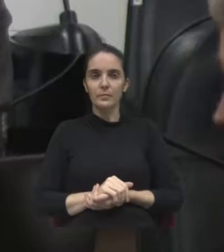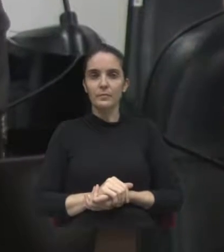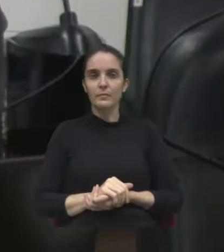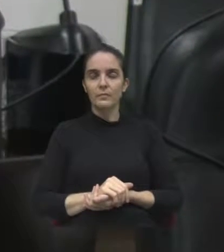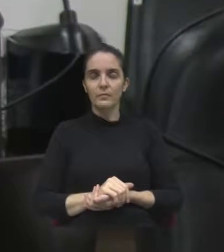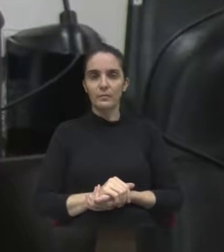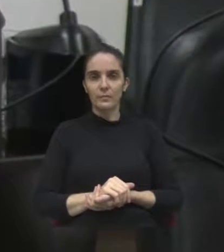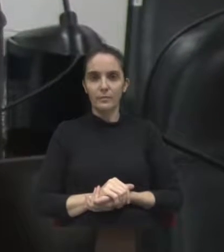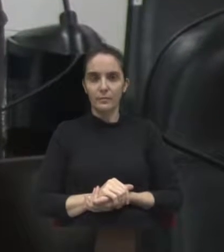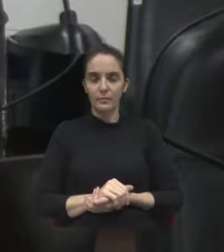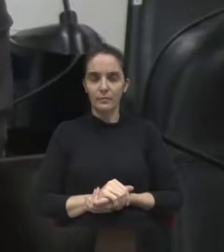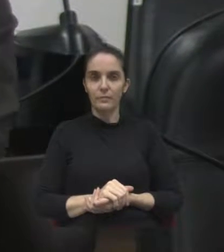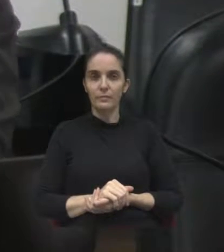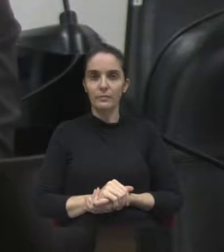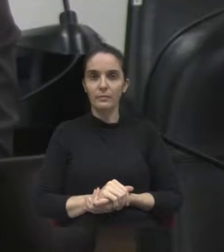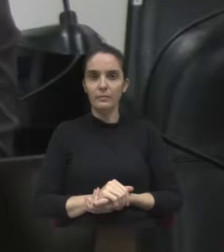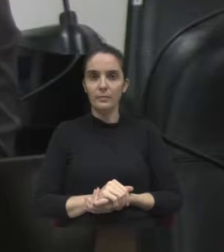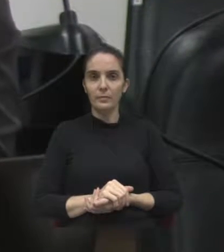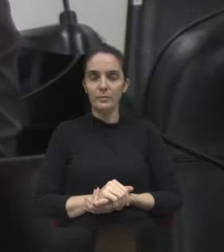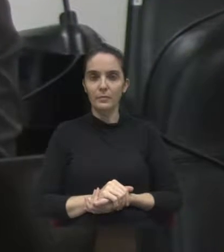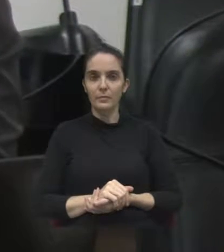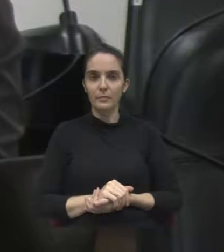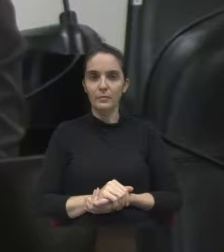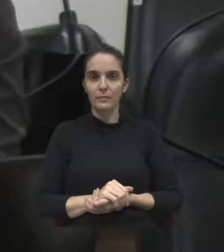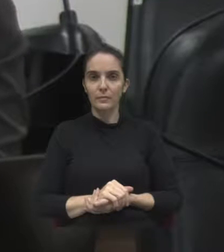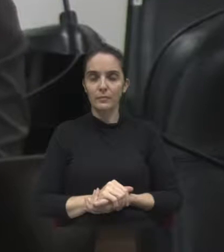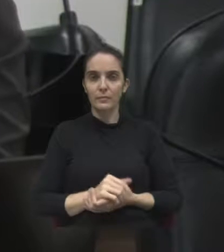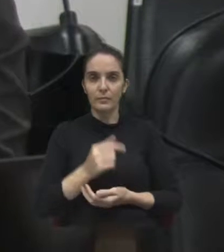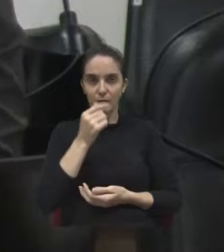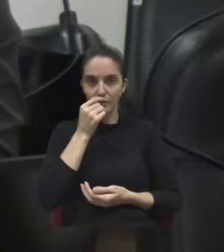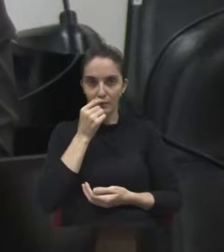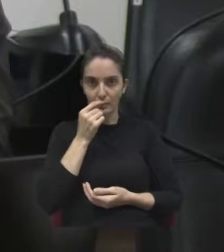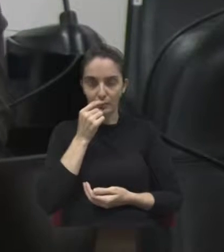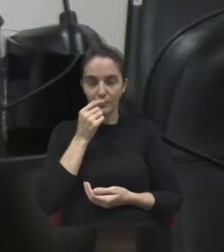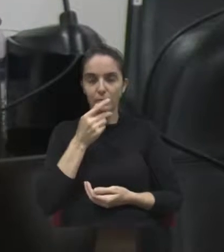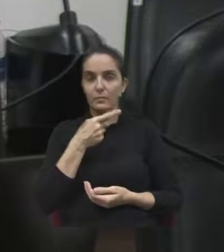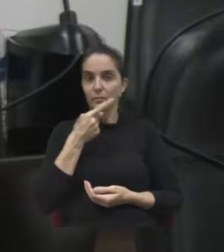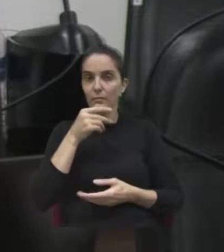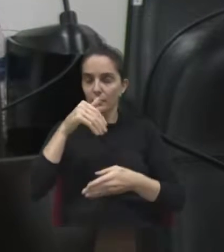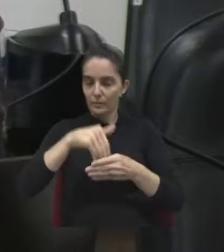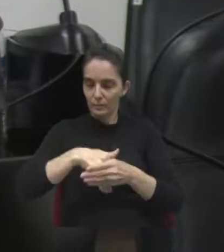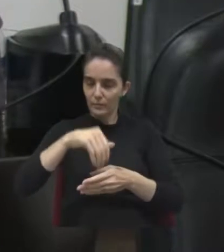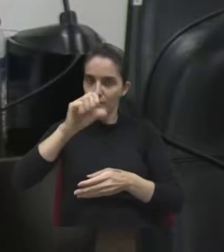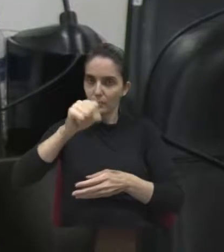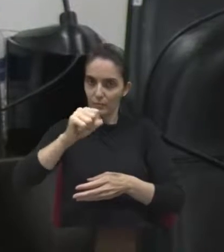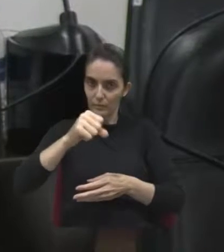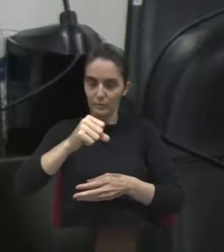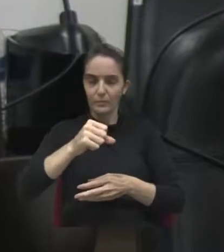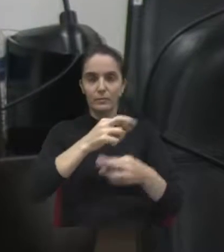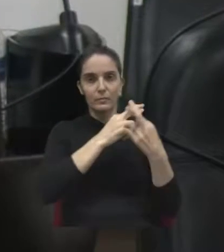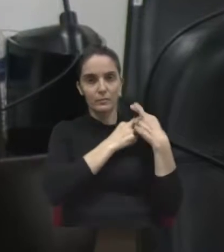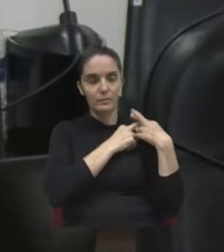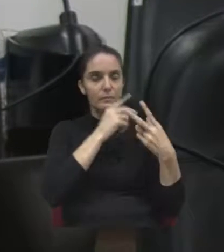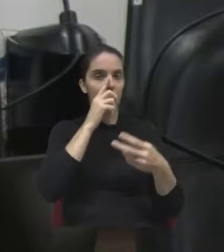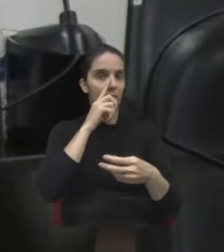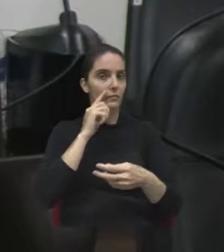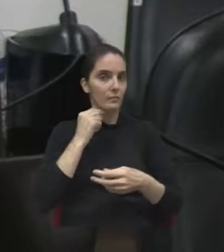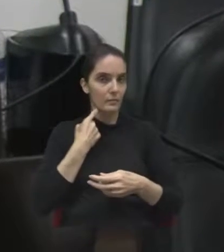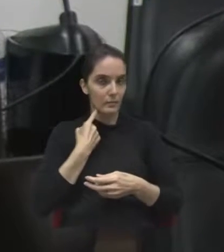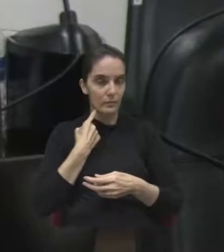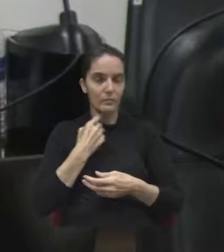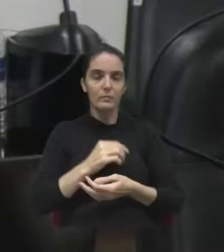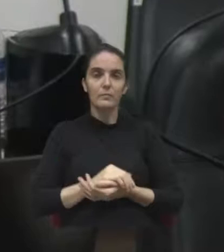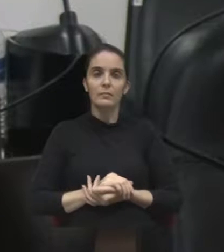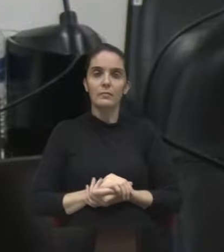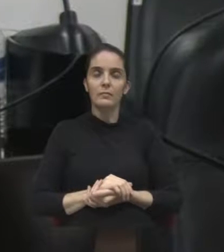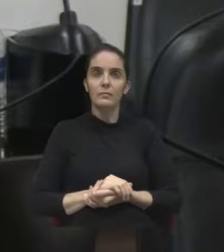vou me declarar favorável ao projeto do vereador Pastor Newton, dizer